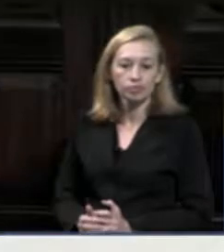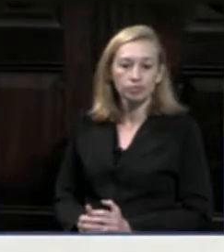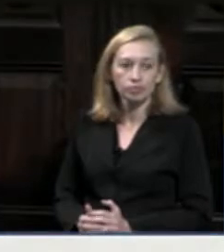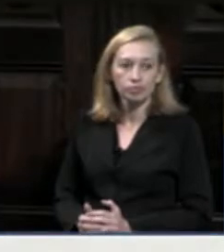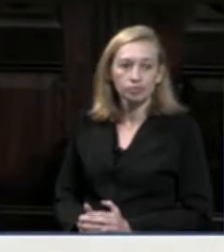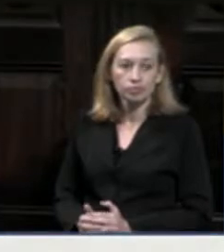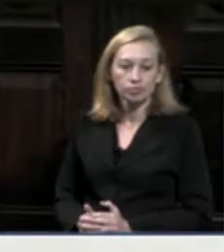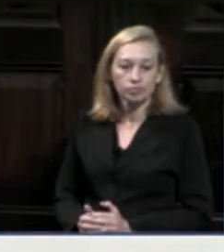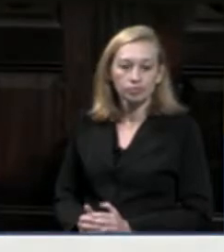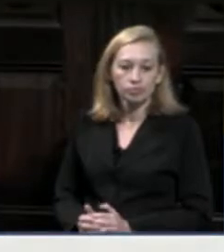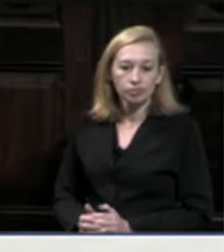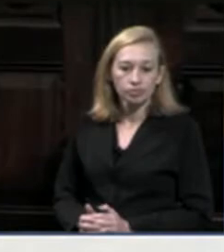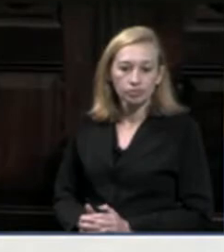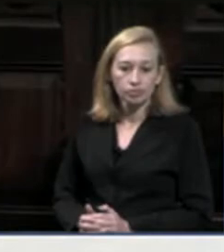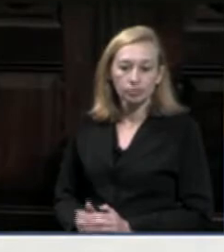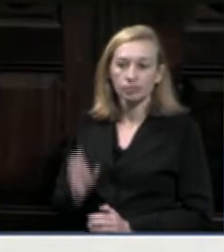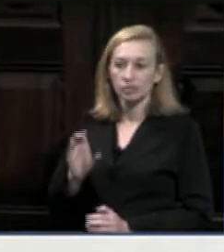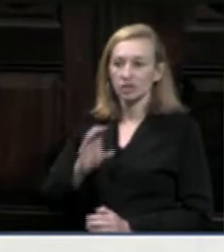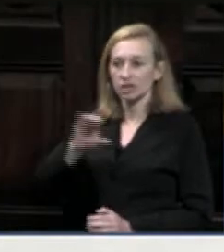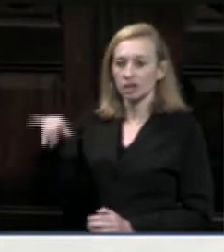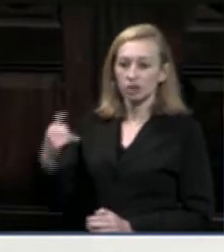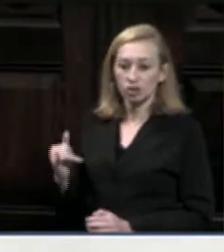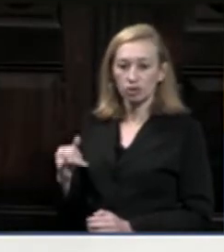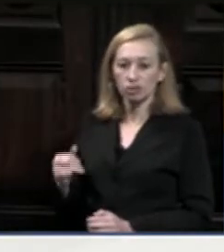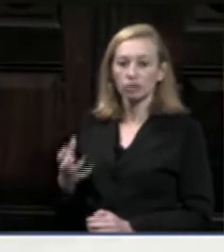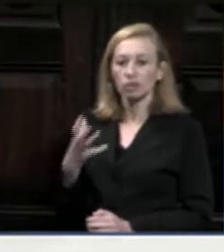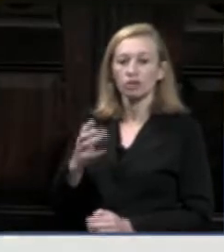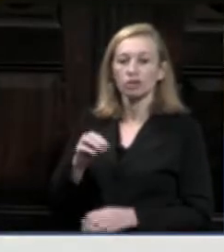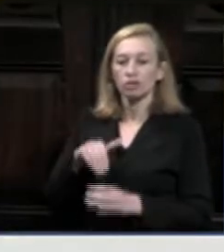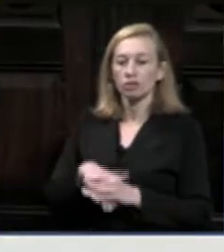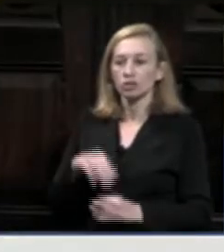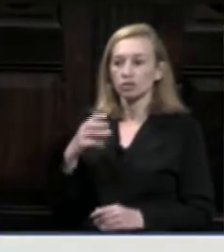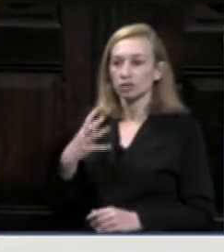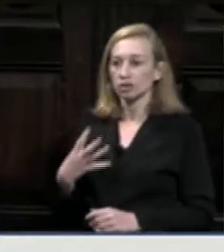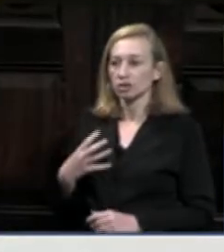Acompanho o parecer da CCJ, voto favorável.